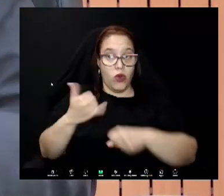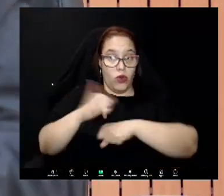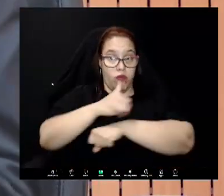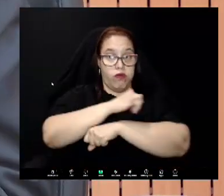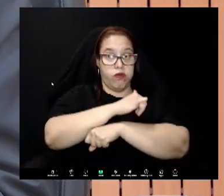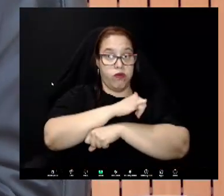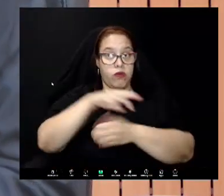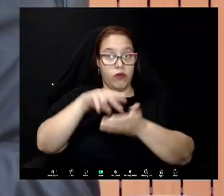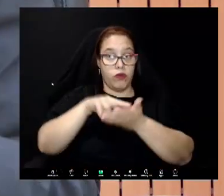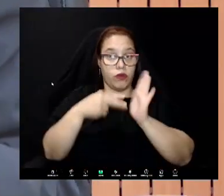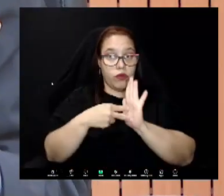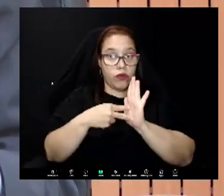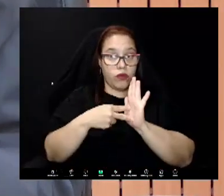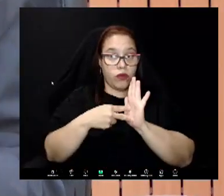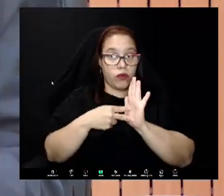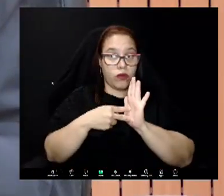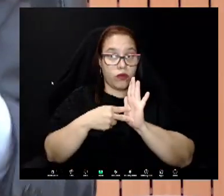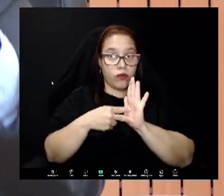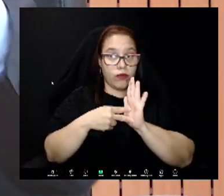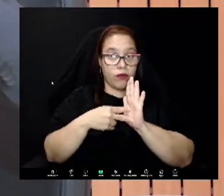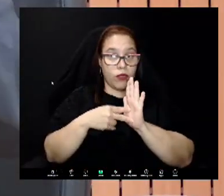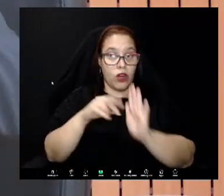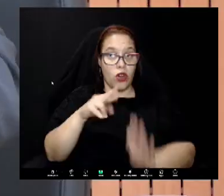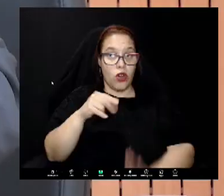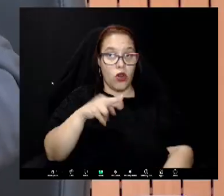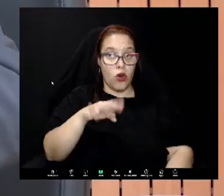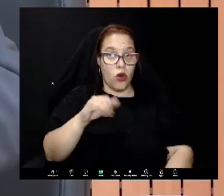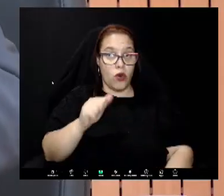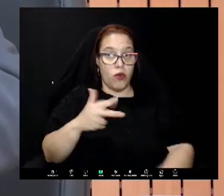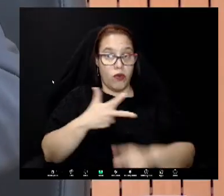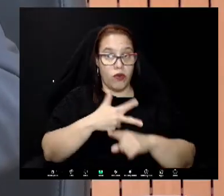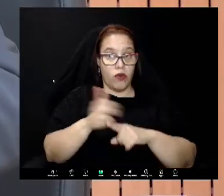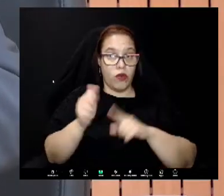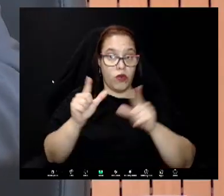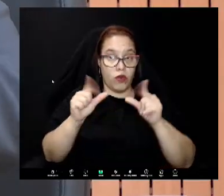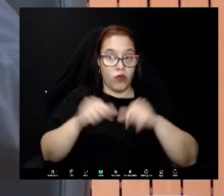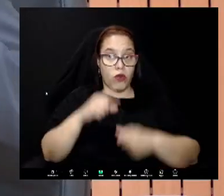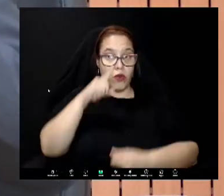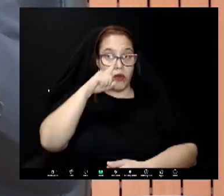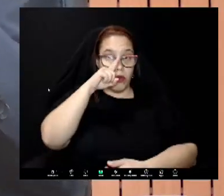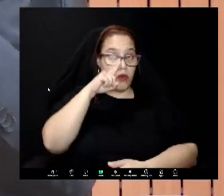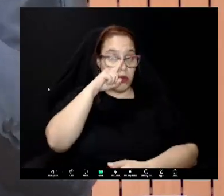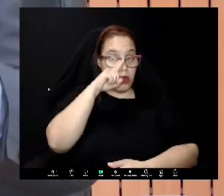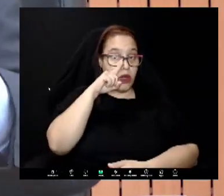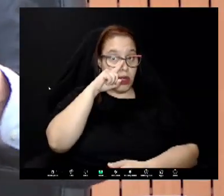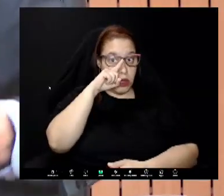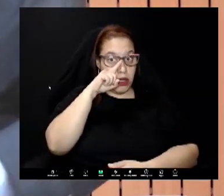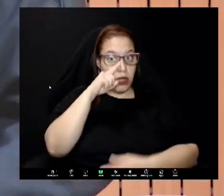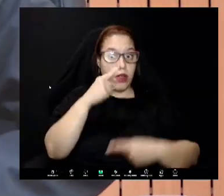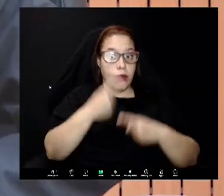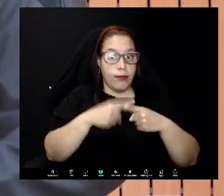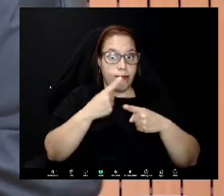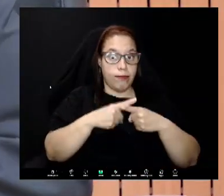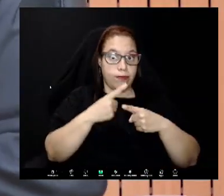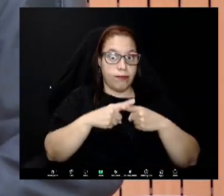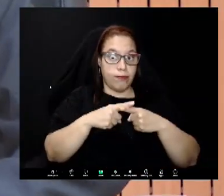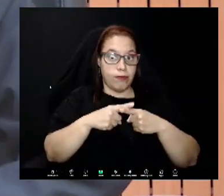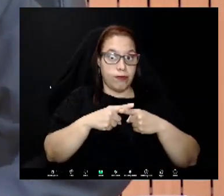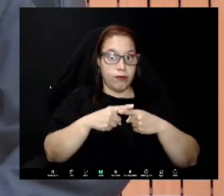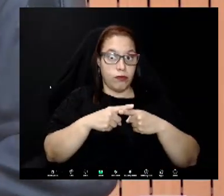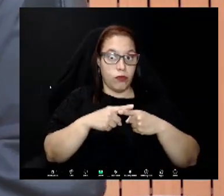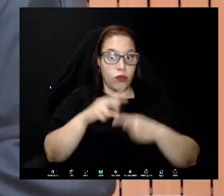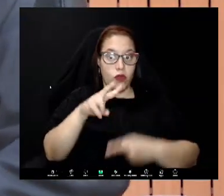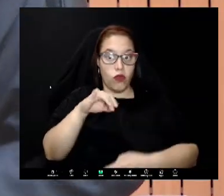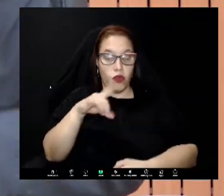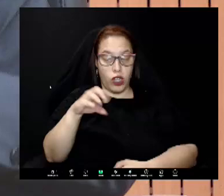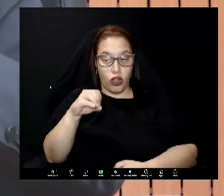A cirurgia robótica ganha em relação a reduzir riscos para o paciente, porque a cirurgia feita por videolaparoscopia para